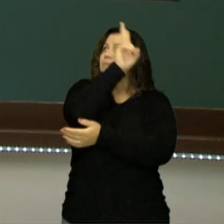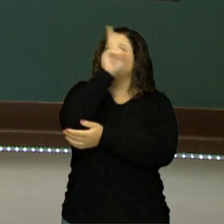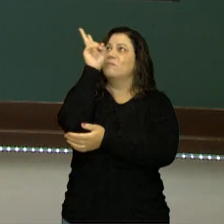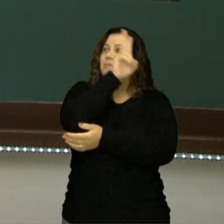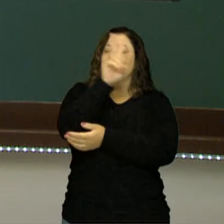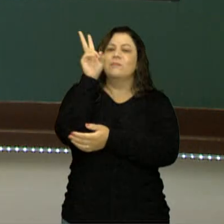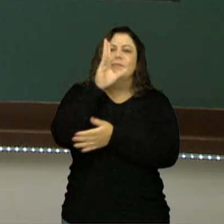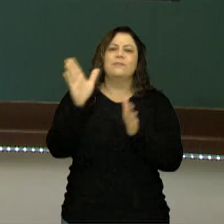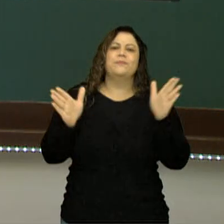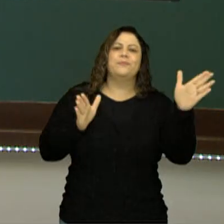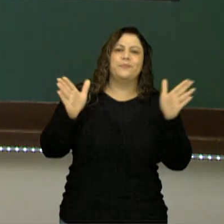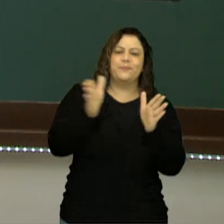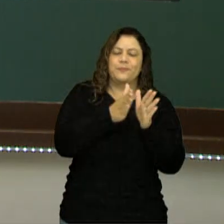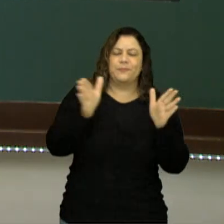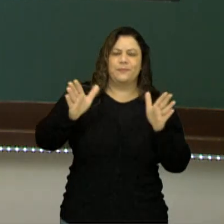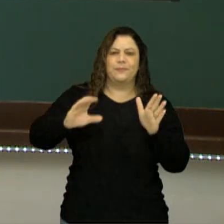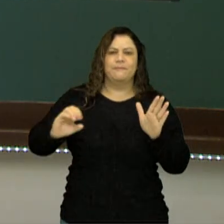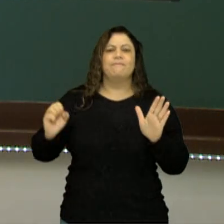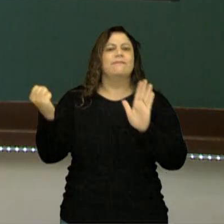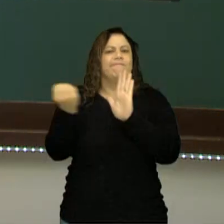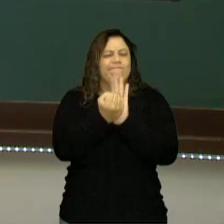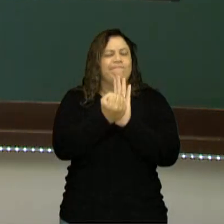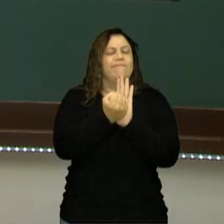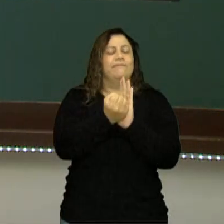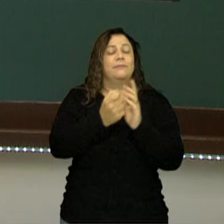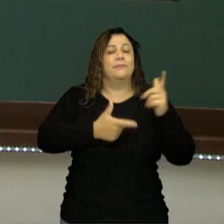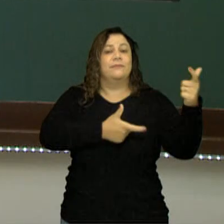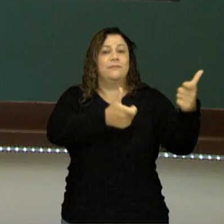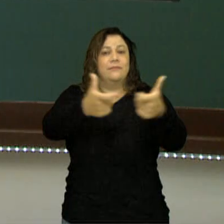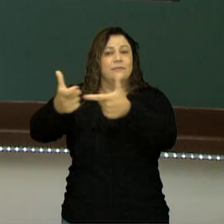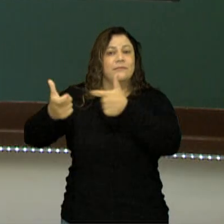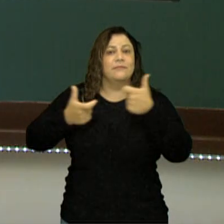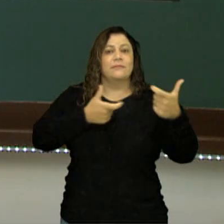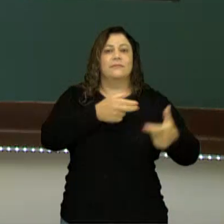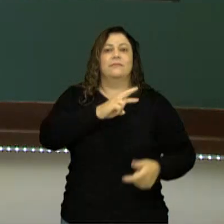que ficou conhecido entre as guerras religiosas, tá?